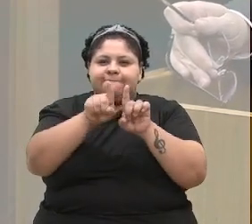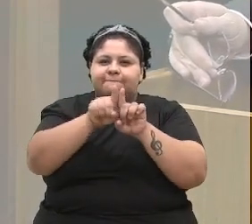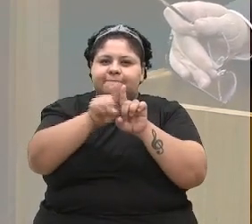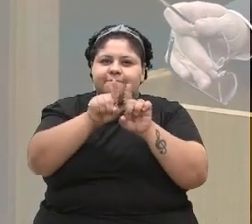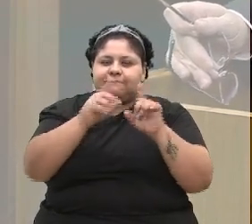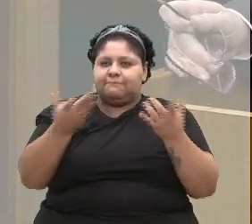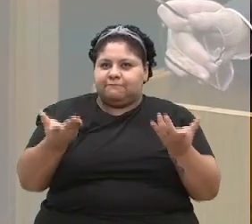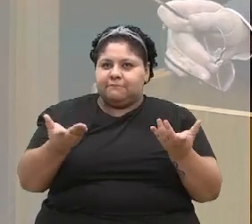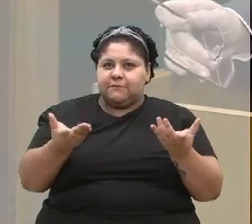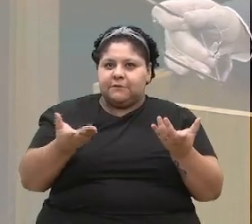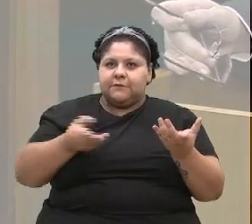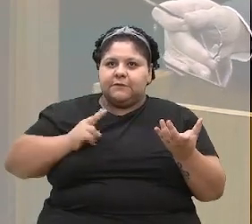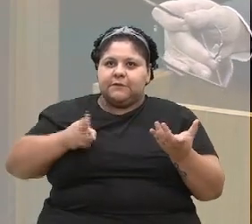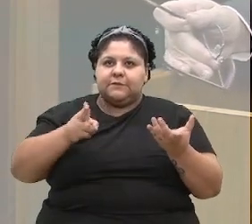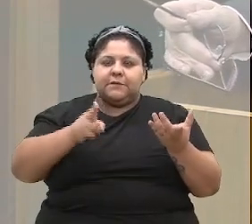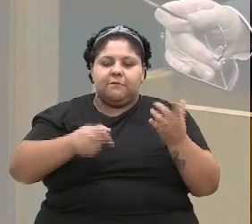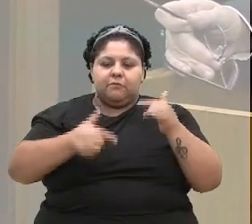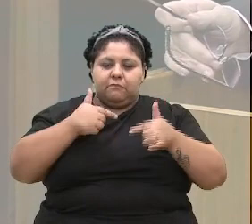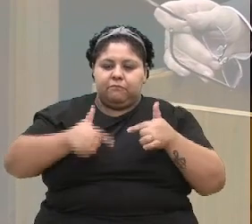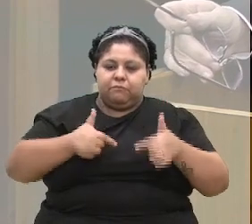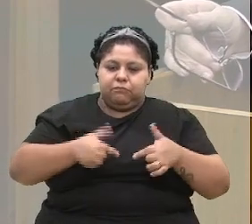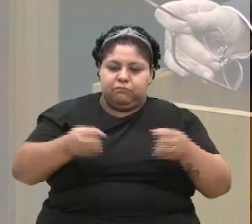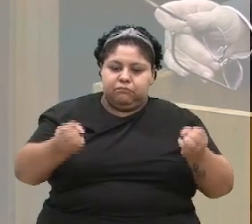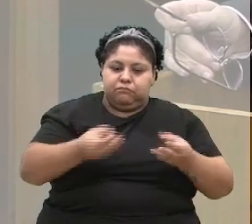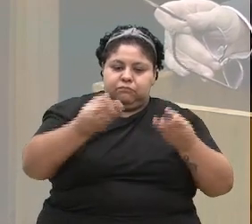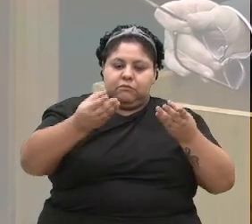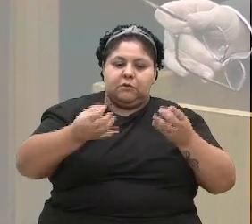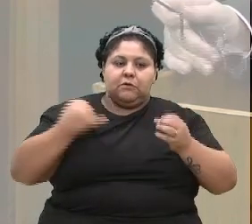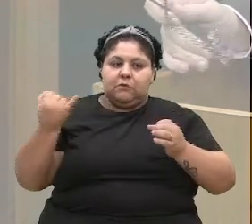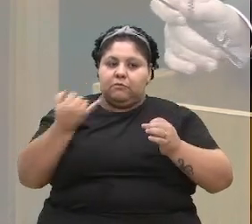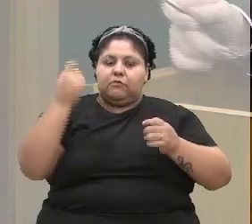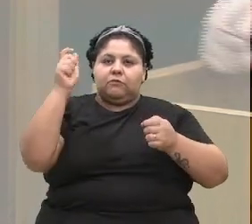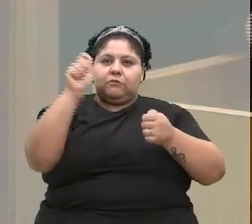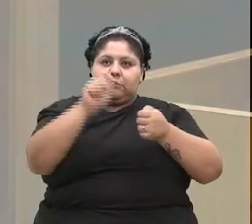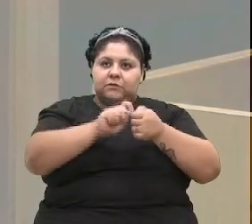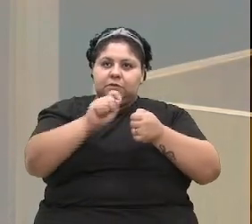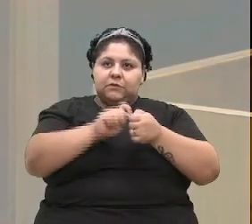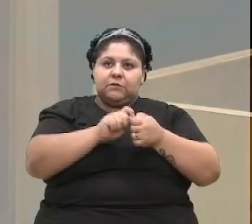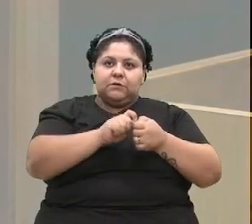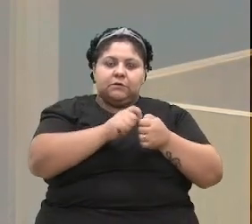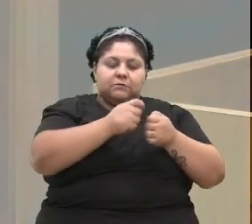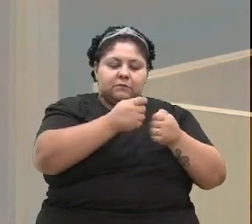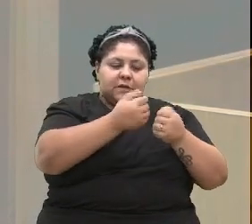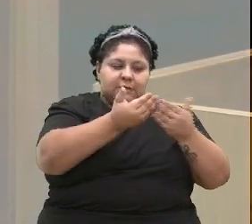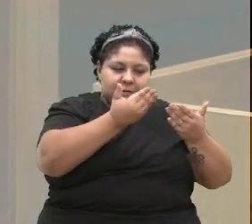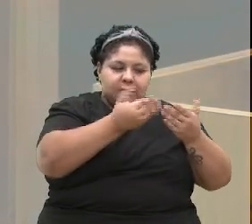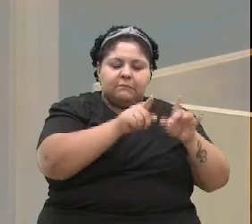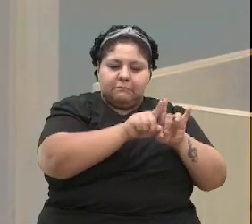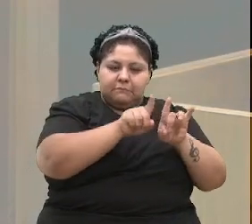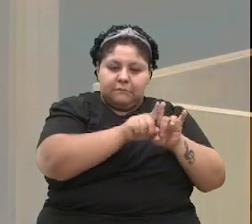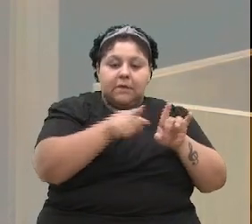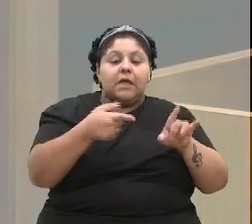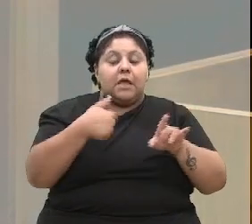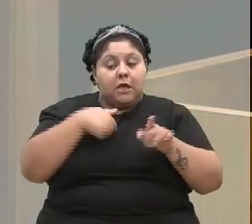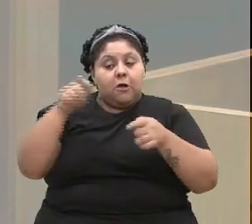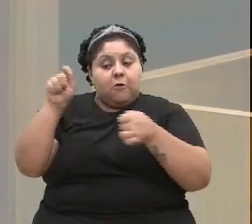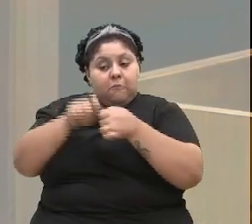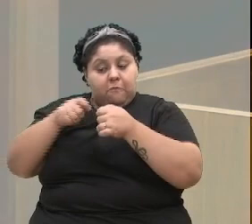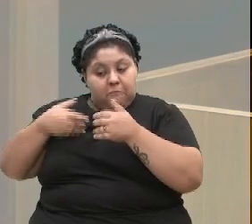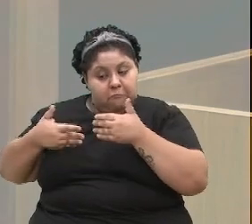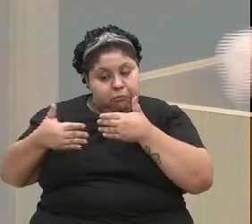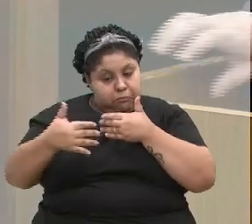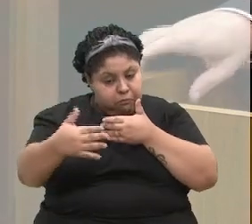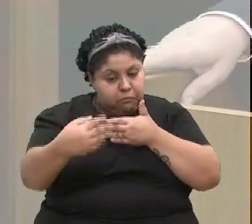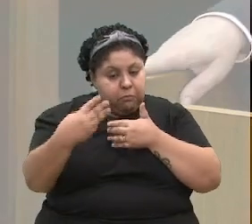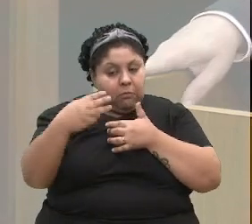um evento, um trabalho, é muito importante fazer essa análise SWOT. Eu fiz isso durante 30 anos